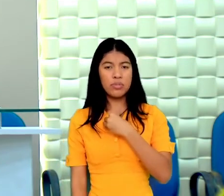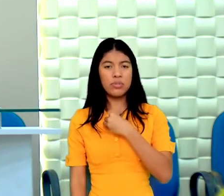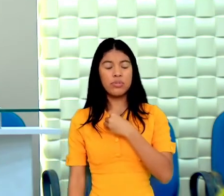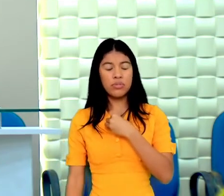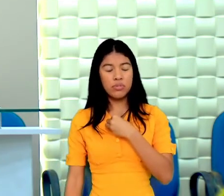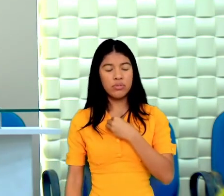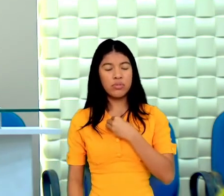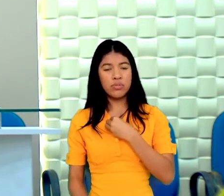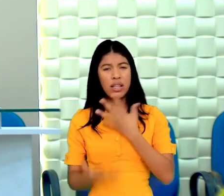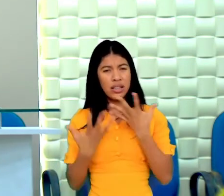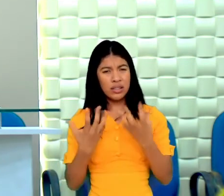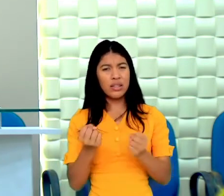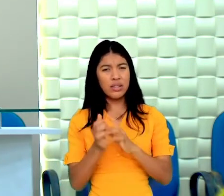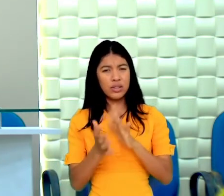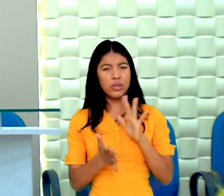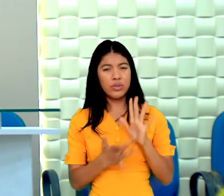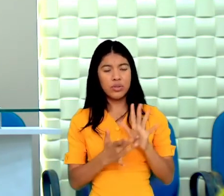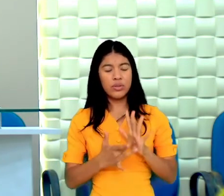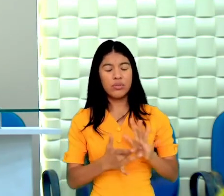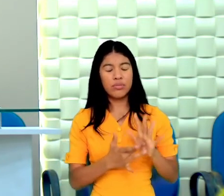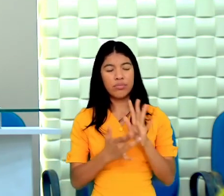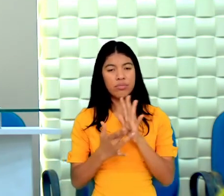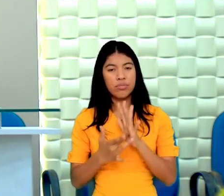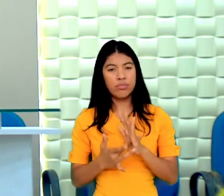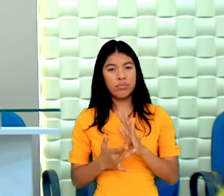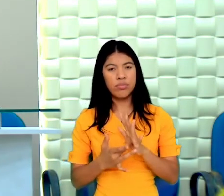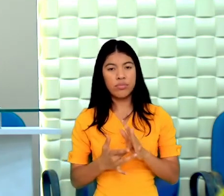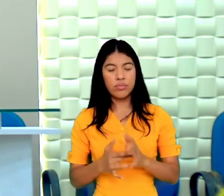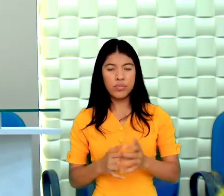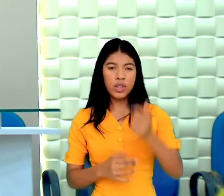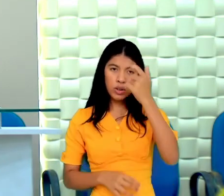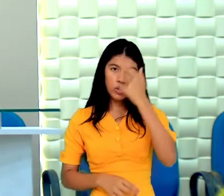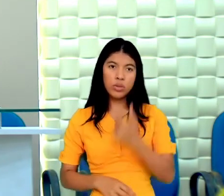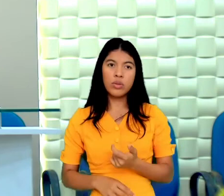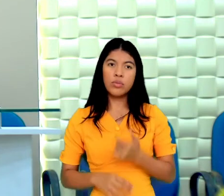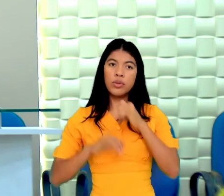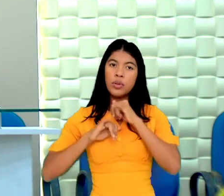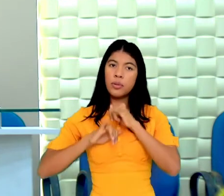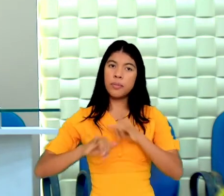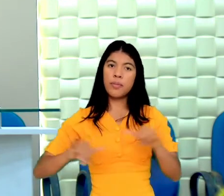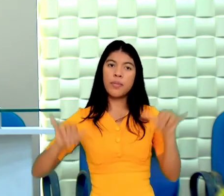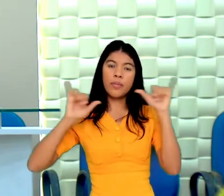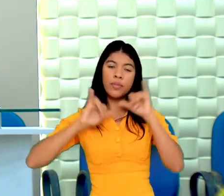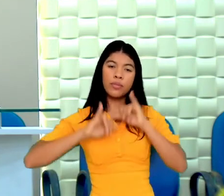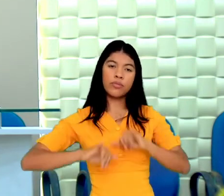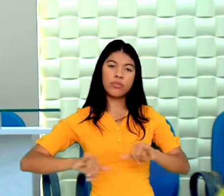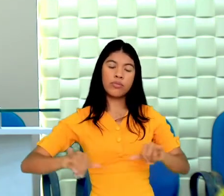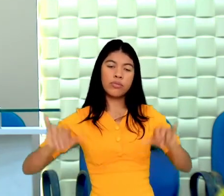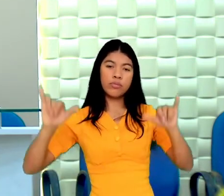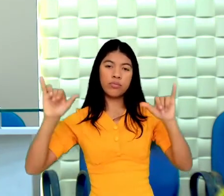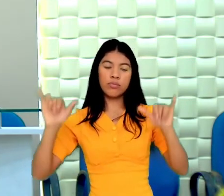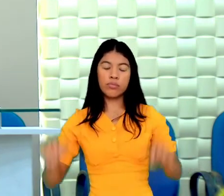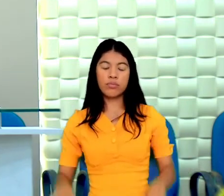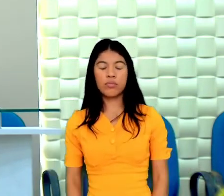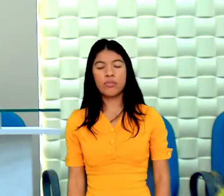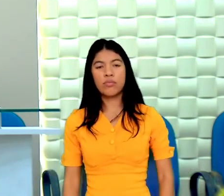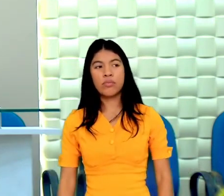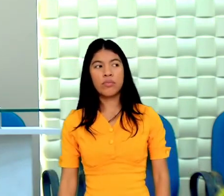Salvador de suas vidas. Nós somos estas pessoas. E nós não podemos